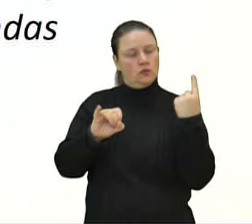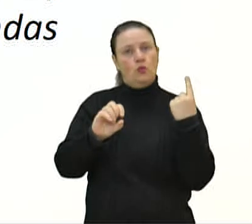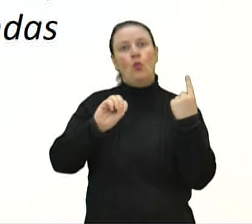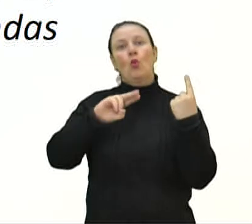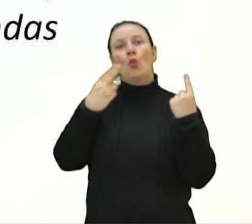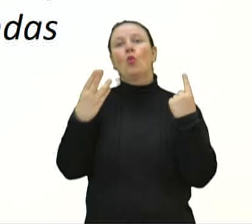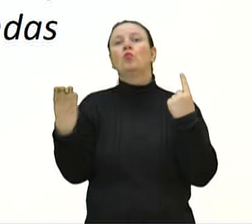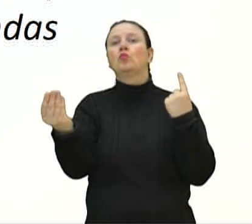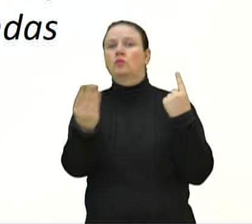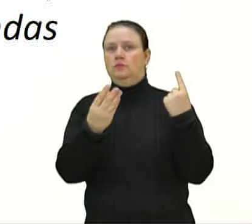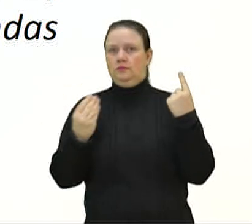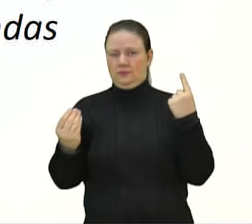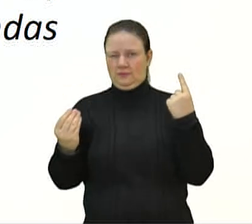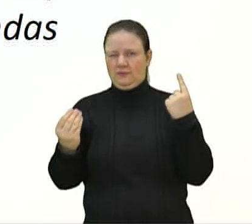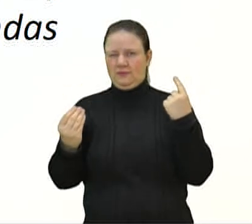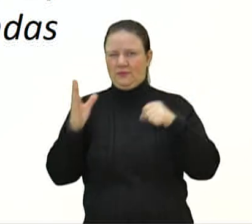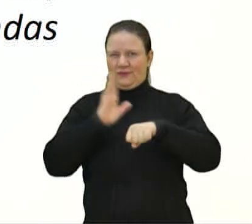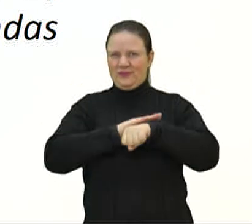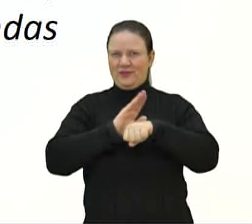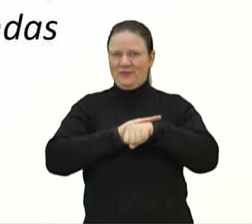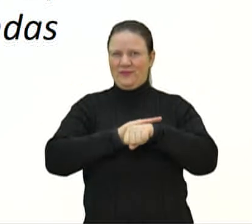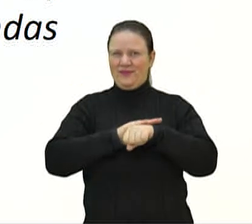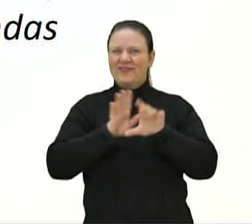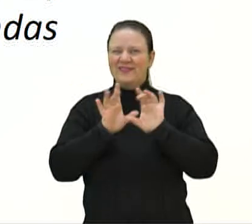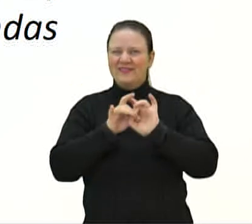Mais uns minutinhos para vocês e eu já volto.